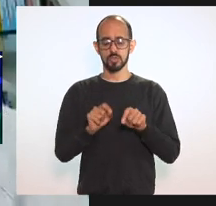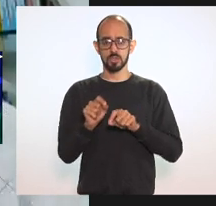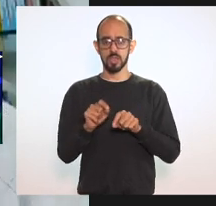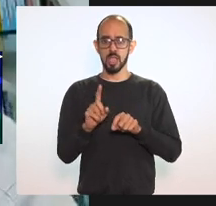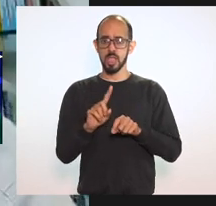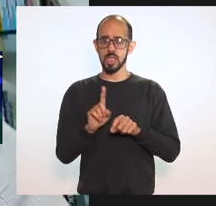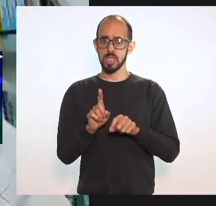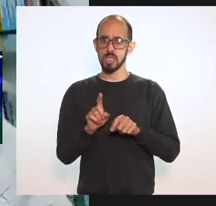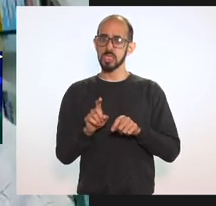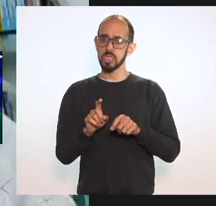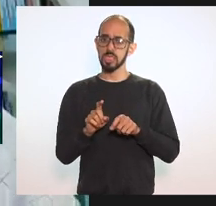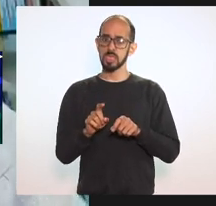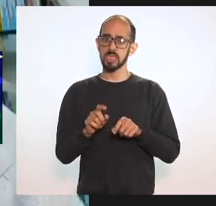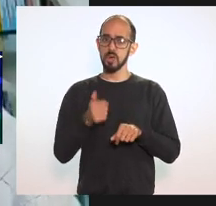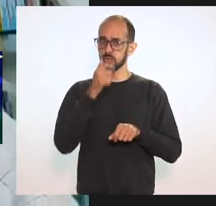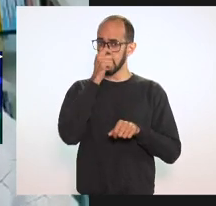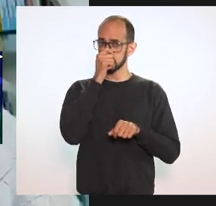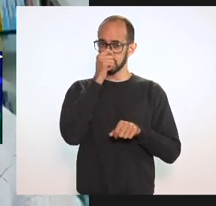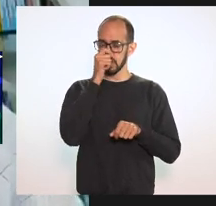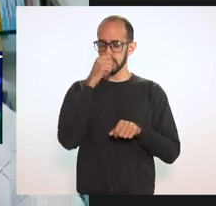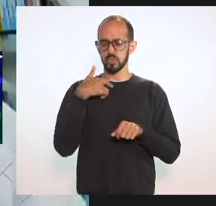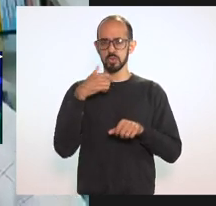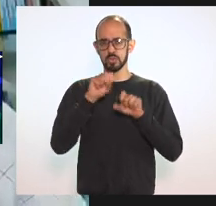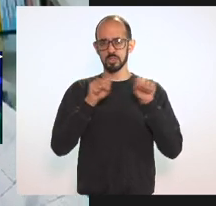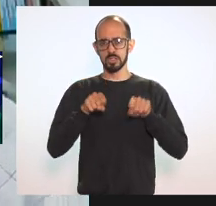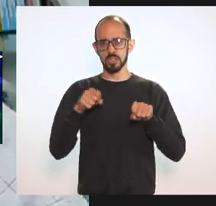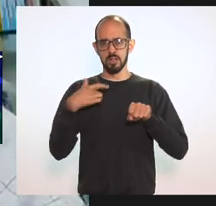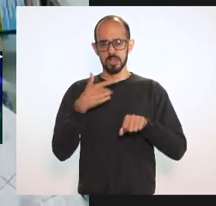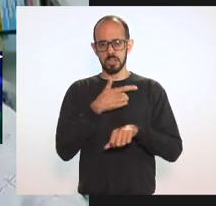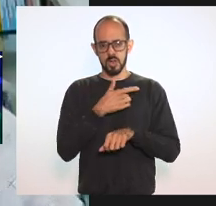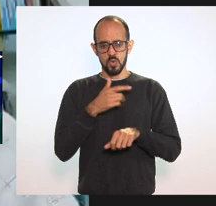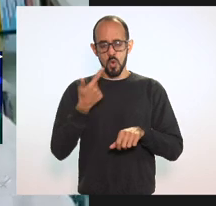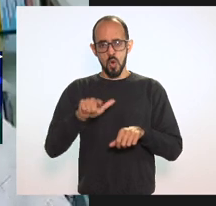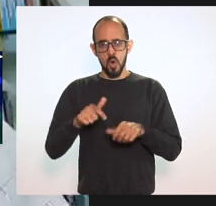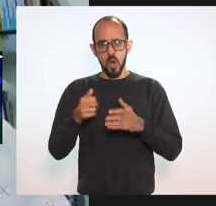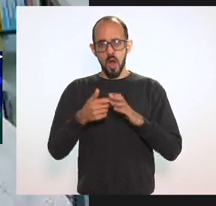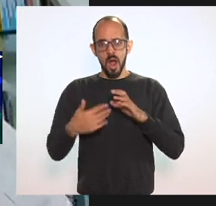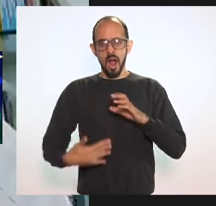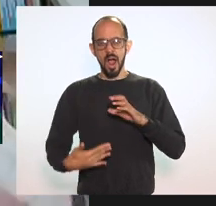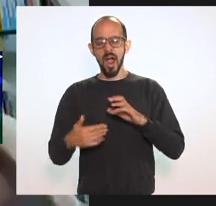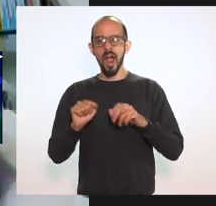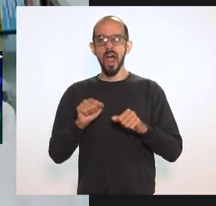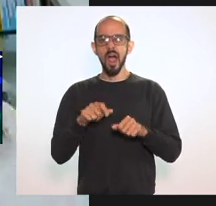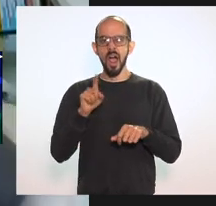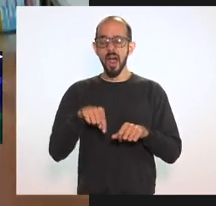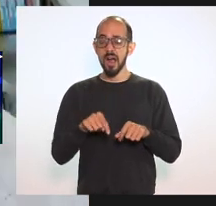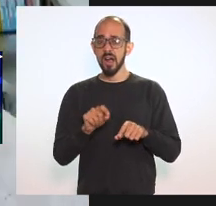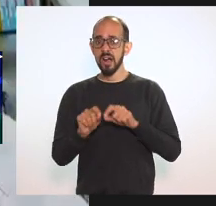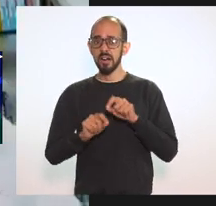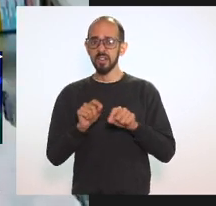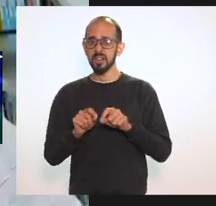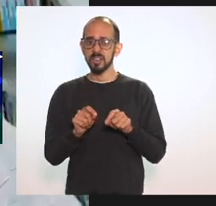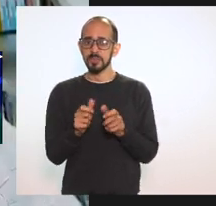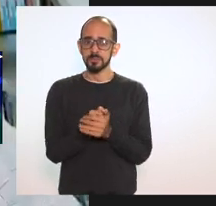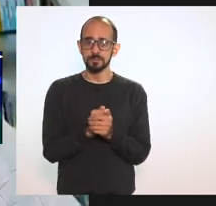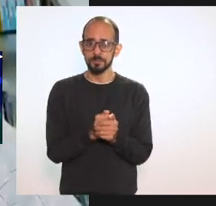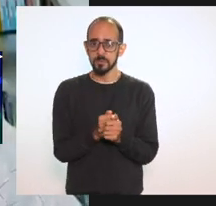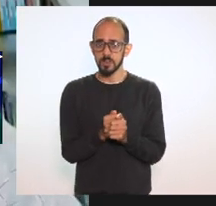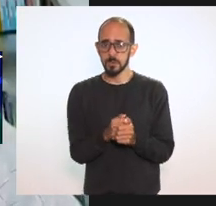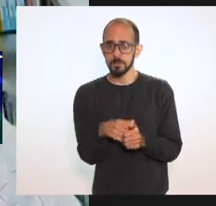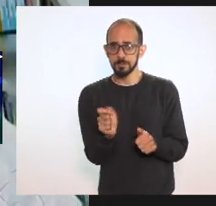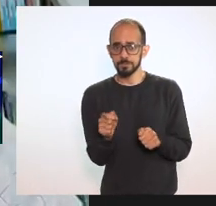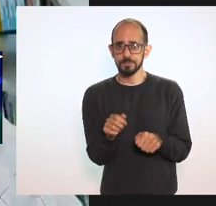o sistema de saúde e o outro é outro aspecto com relação à preservação da economia